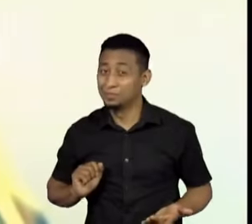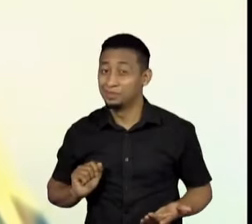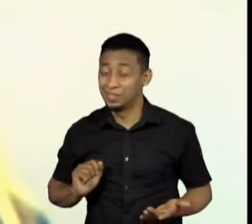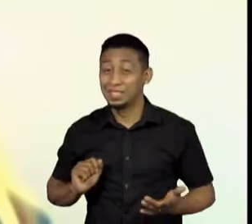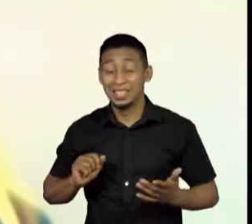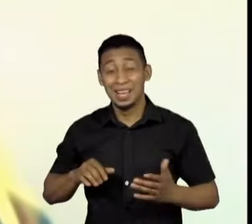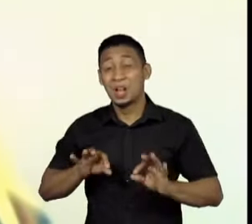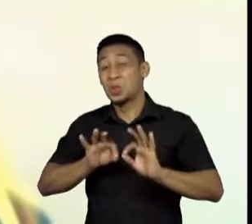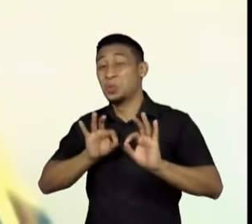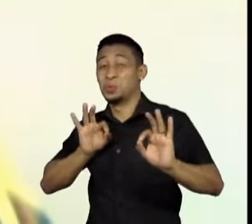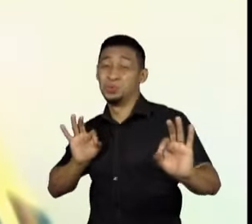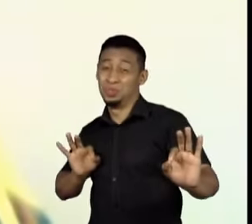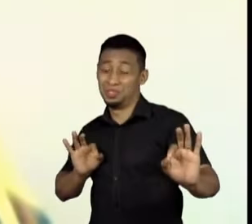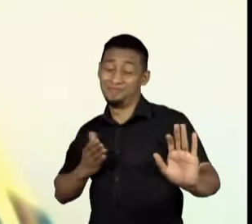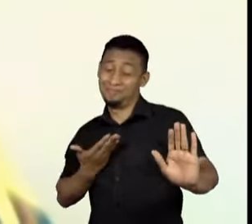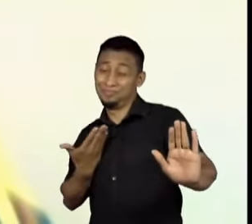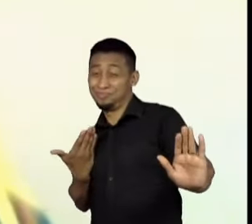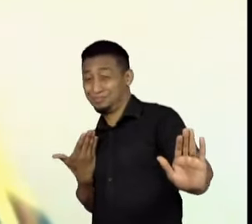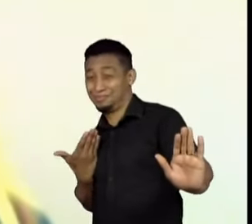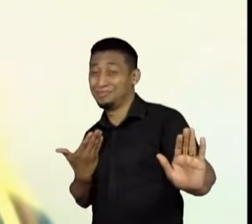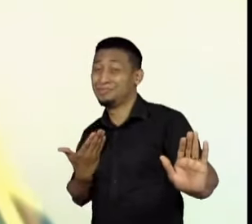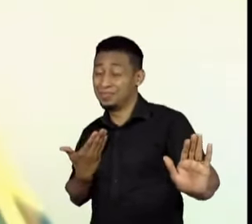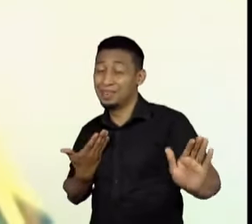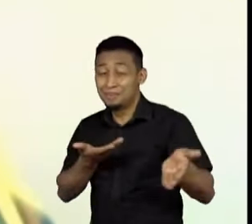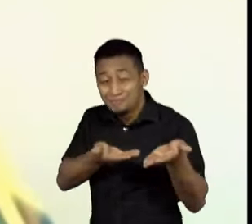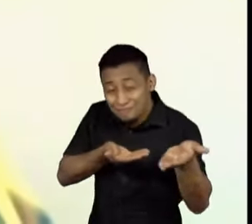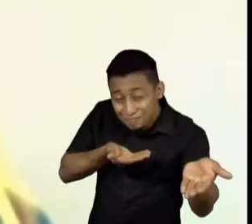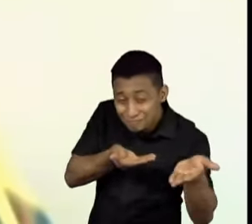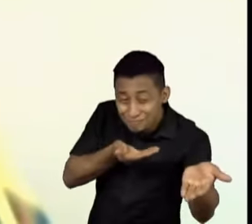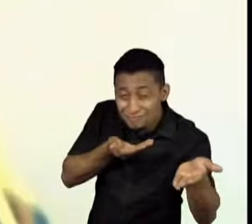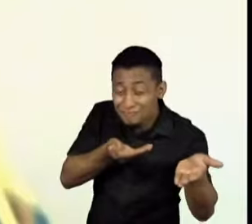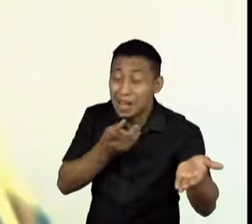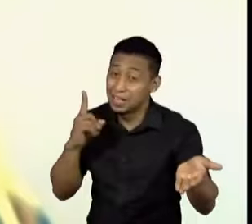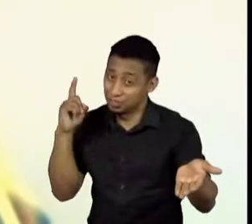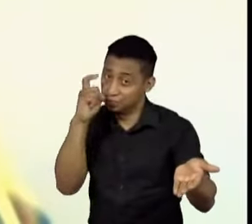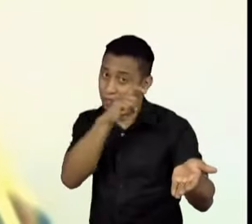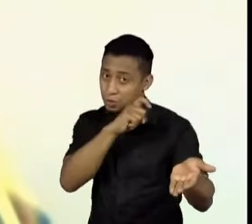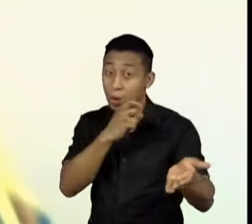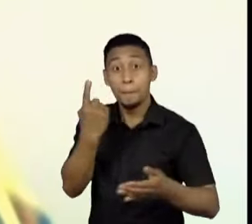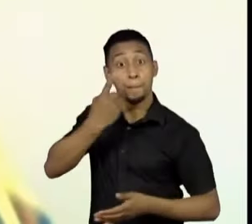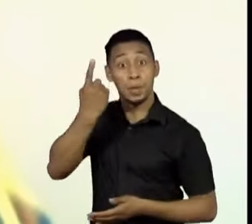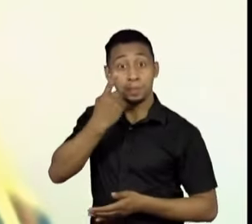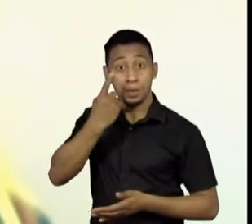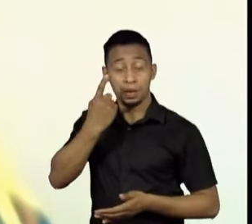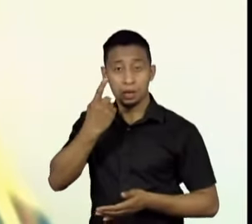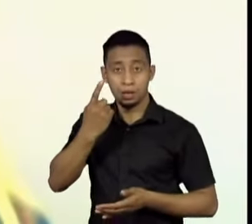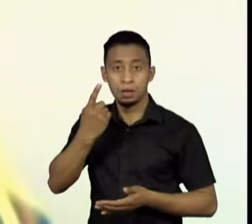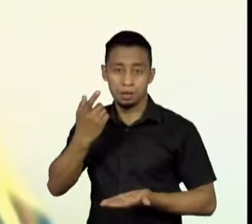nessa distância, me traduzir nessa distância. A primeira tradução que eu tive de mim